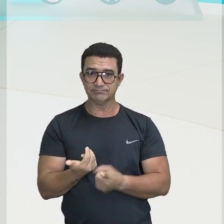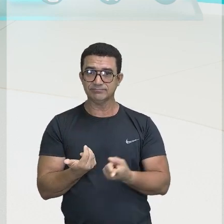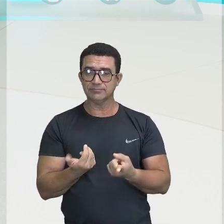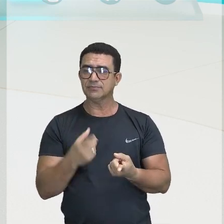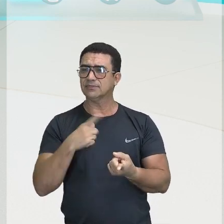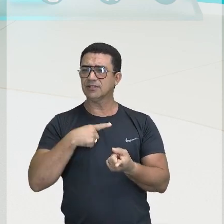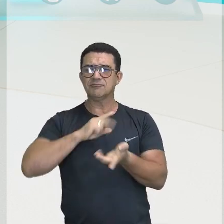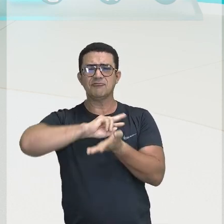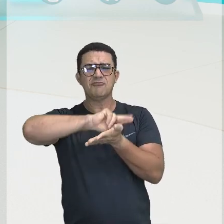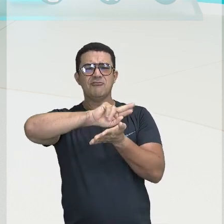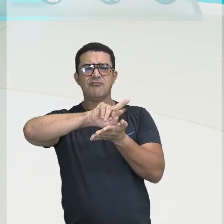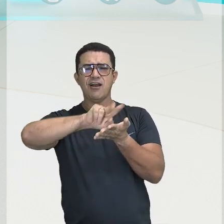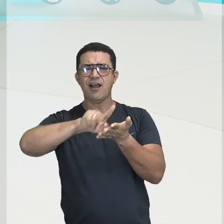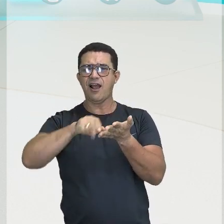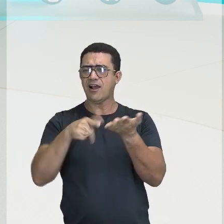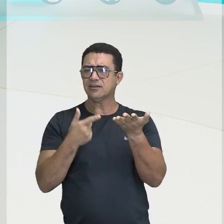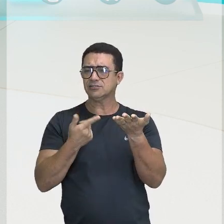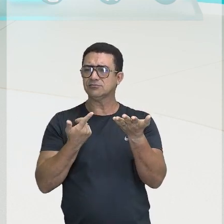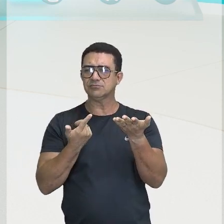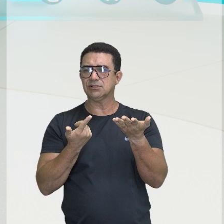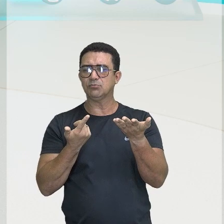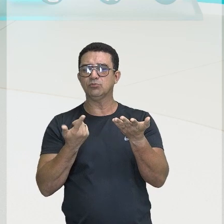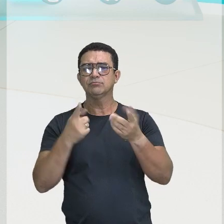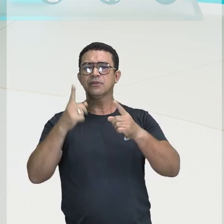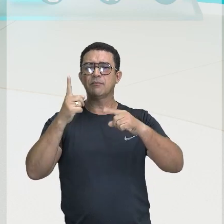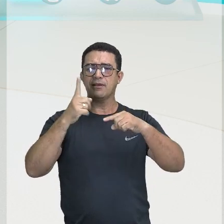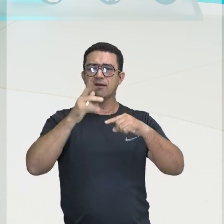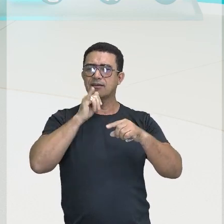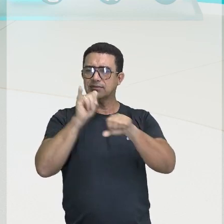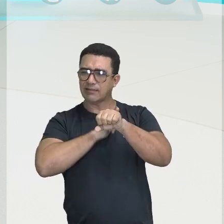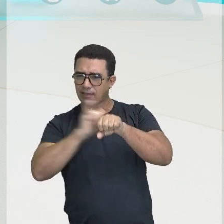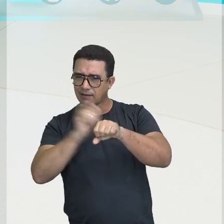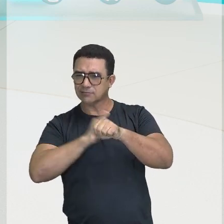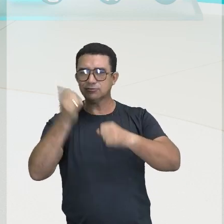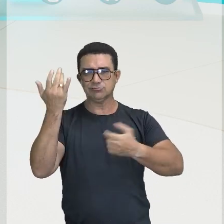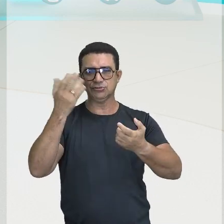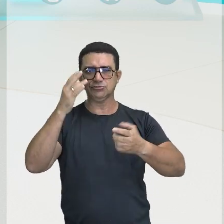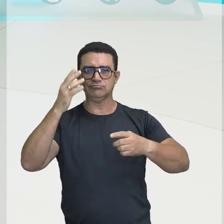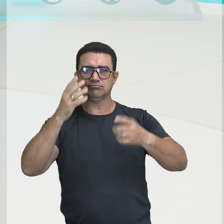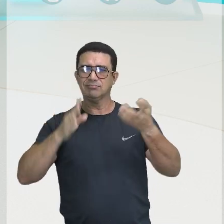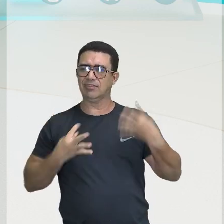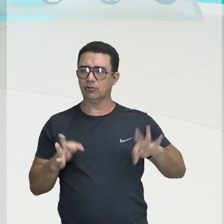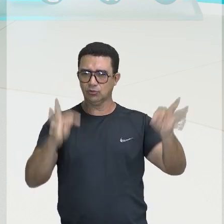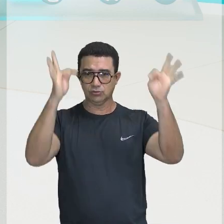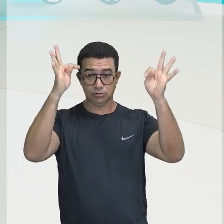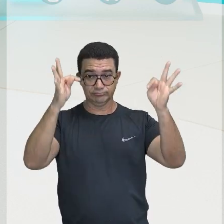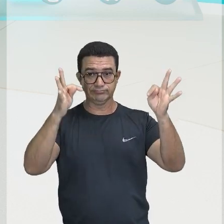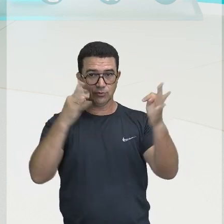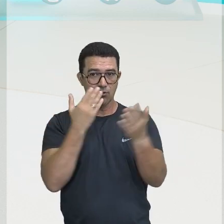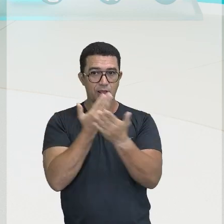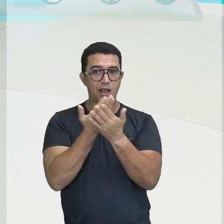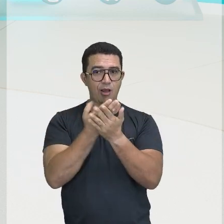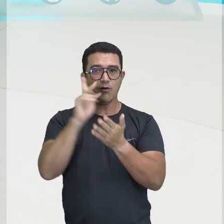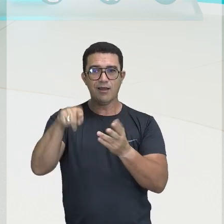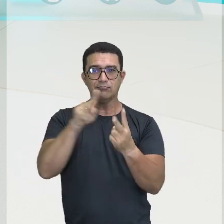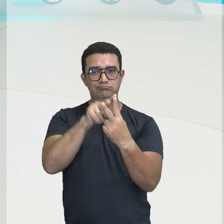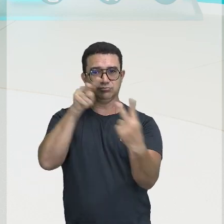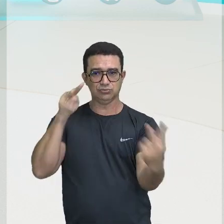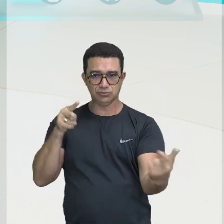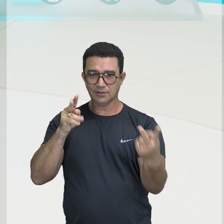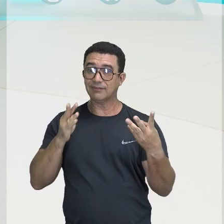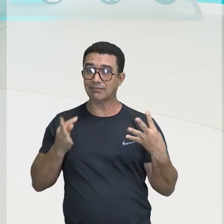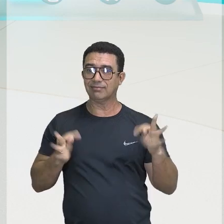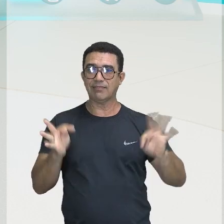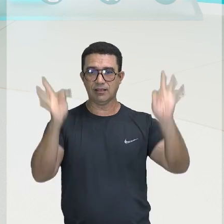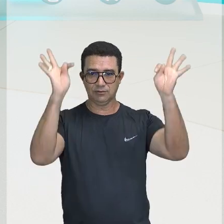muito recursos tecnológicos, visto que as nossas aulas são mediadas por tecnologias.